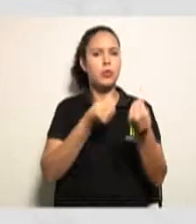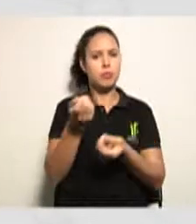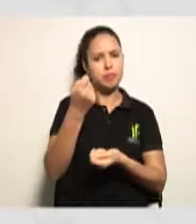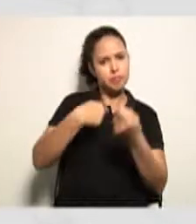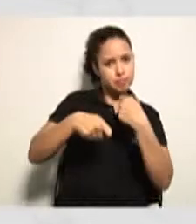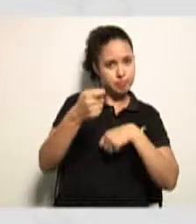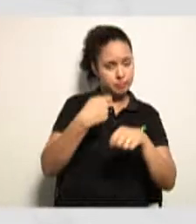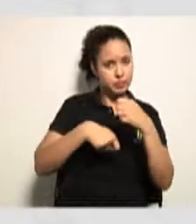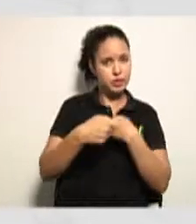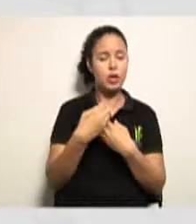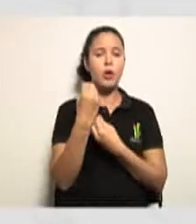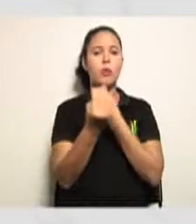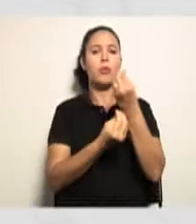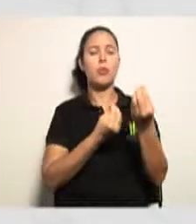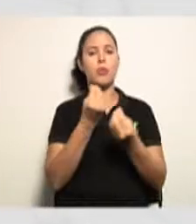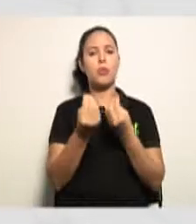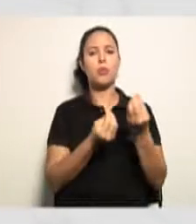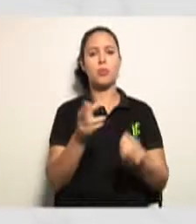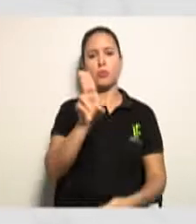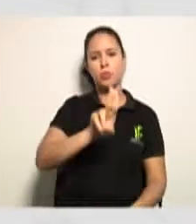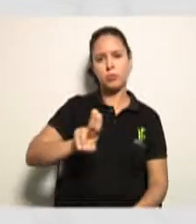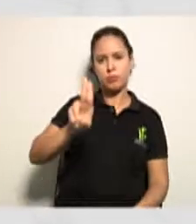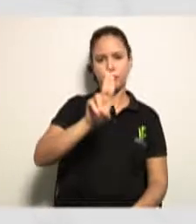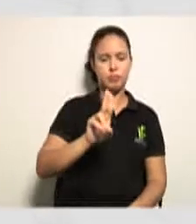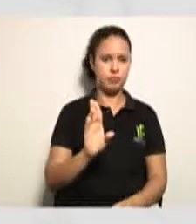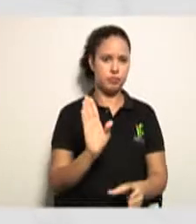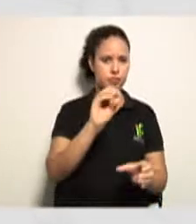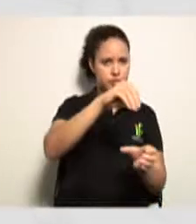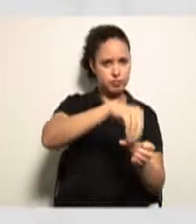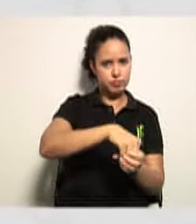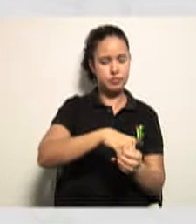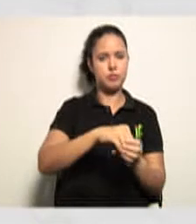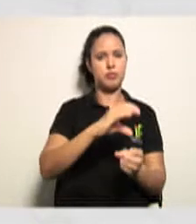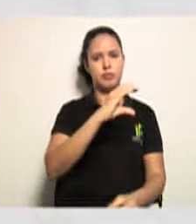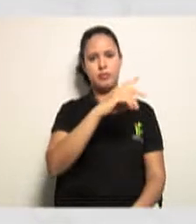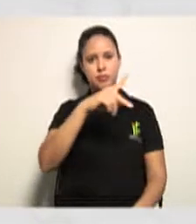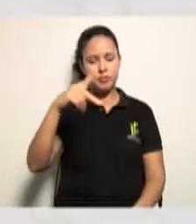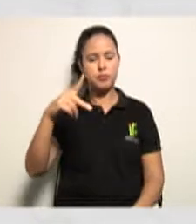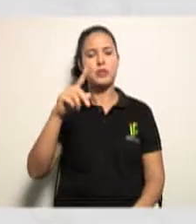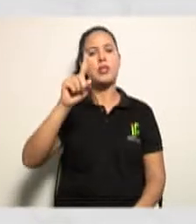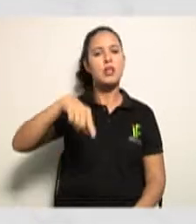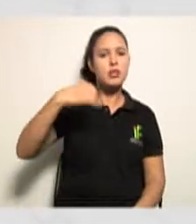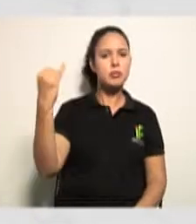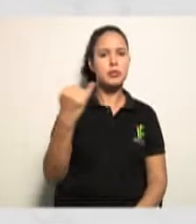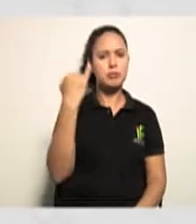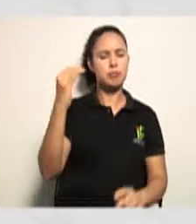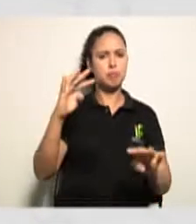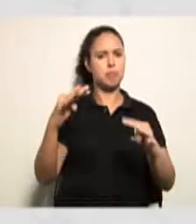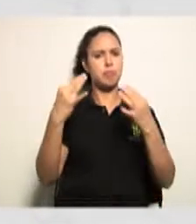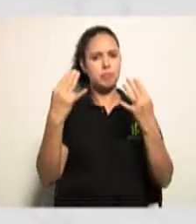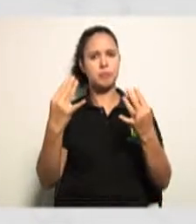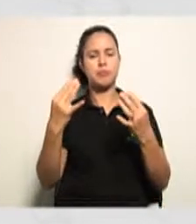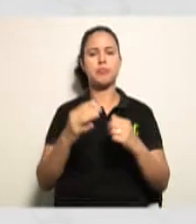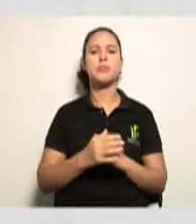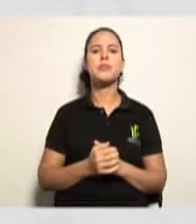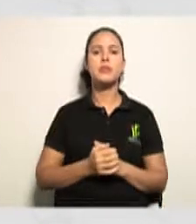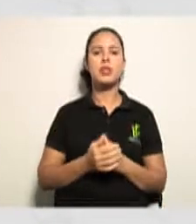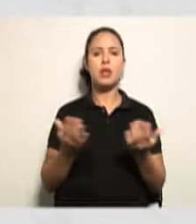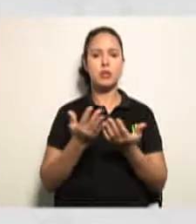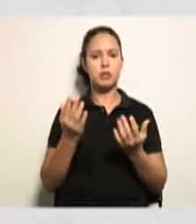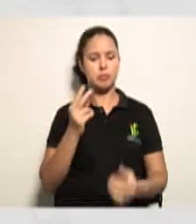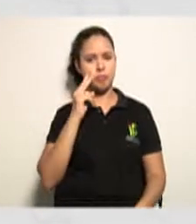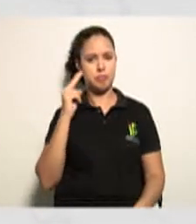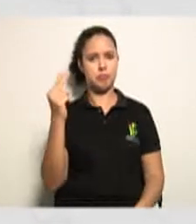E como que ela pode se aplicar dentro de uma cooperativa. É importante que você tenha essa atenção. Então, vamos ver também